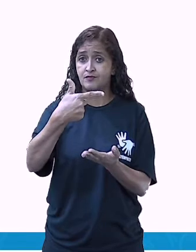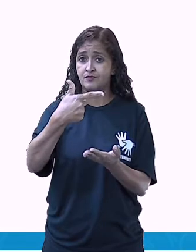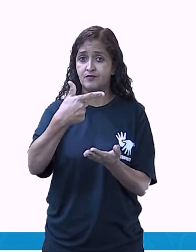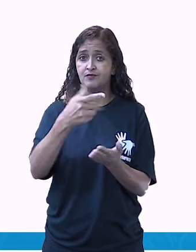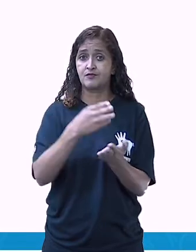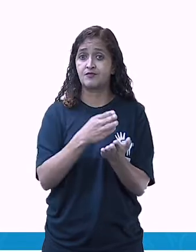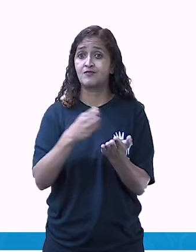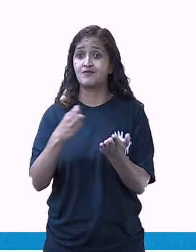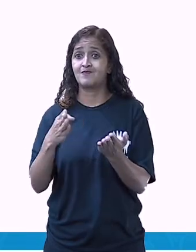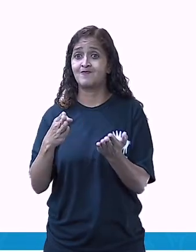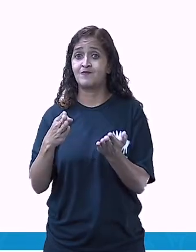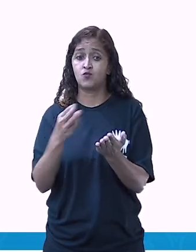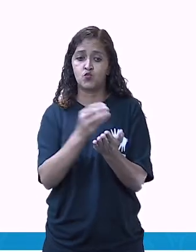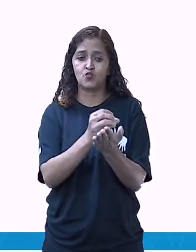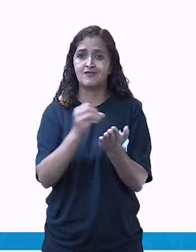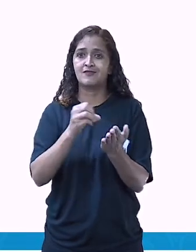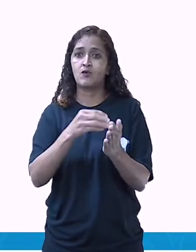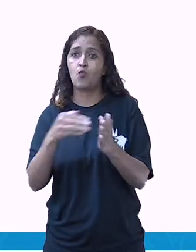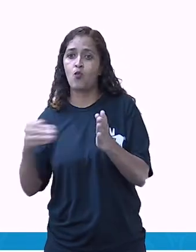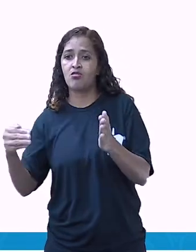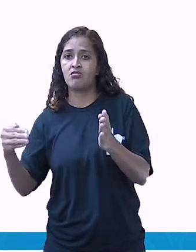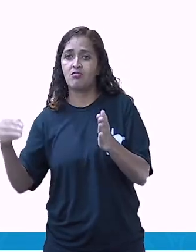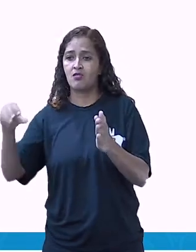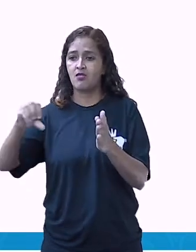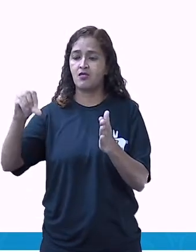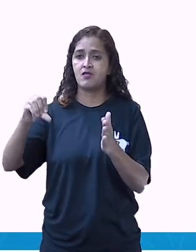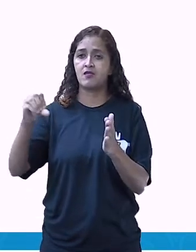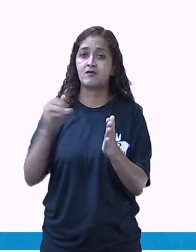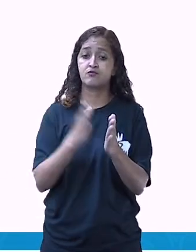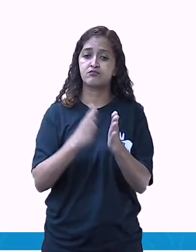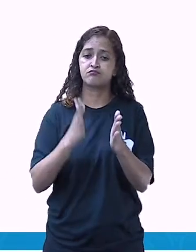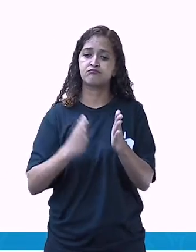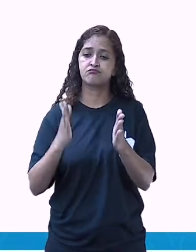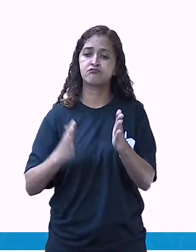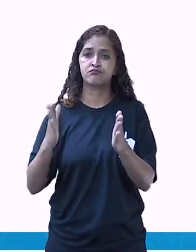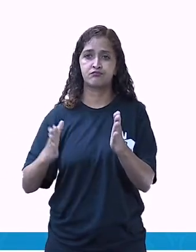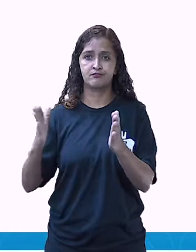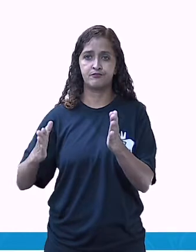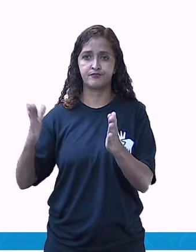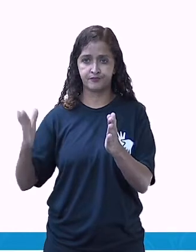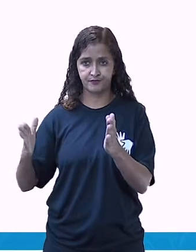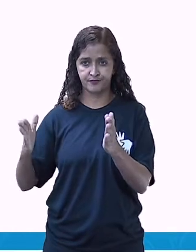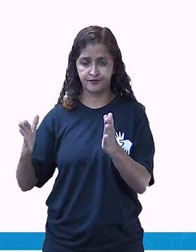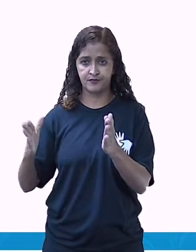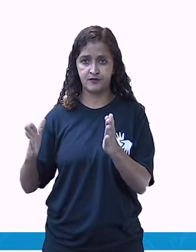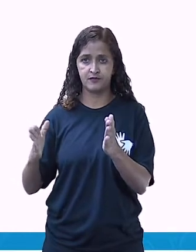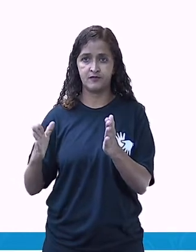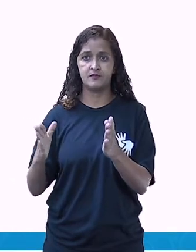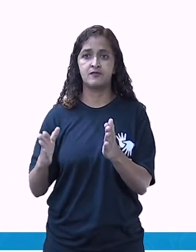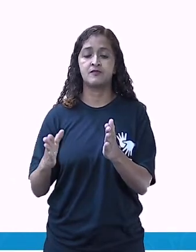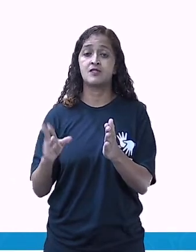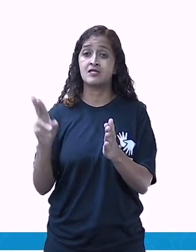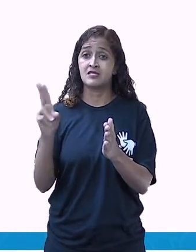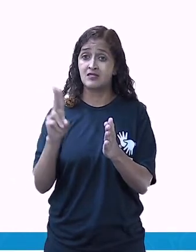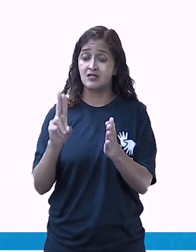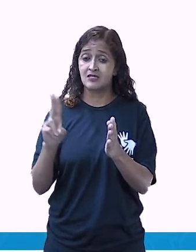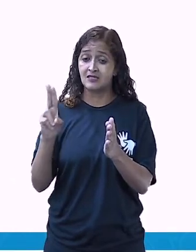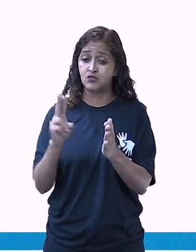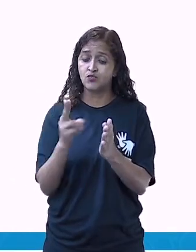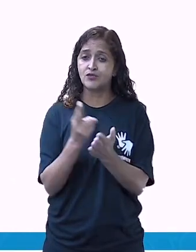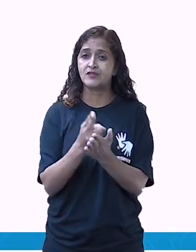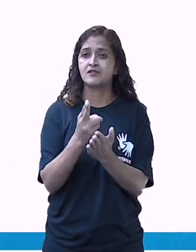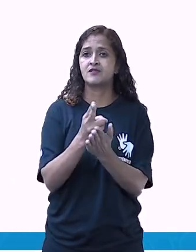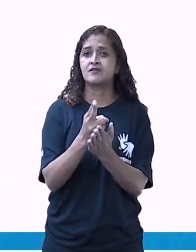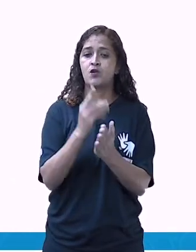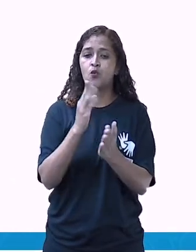pulou do 0 para o 9. Ele foi de 1 por 1, não é isso? Então, quando eu falo de ordem crescente, eu estou